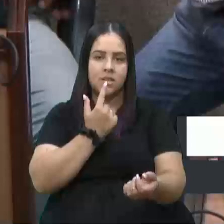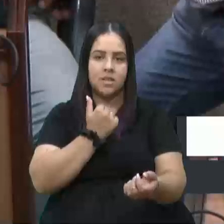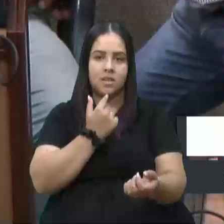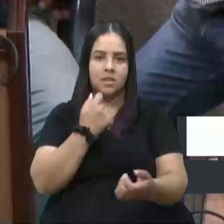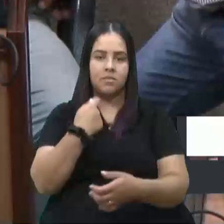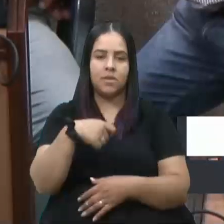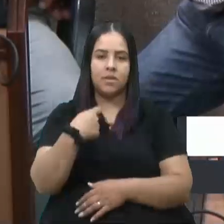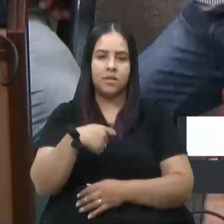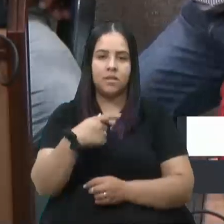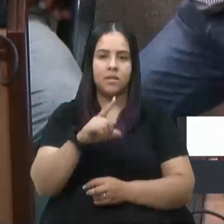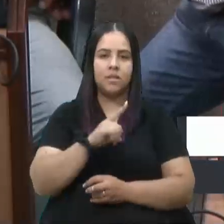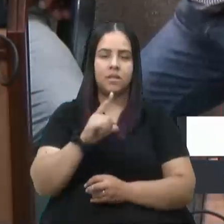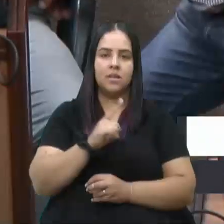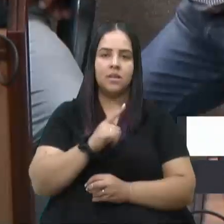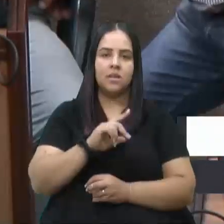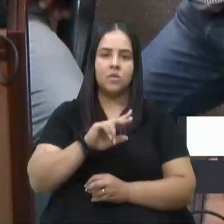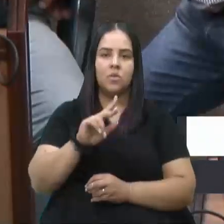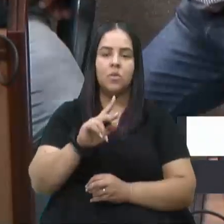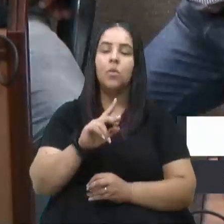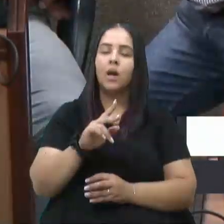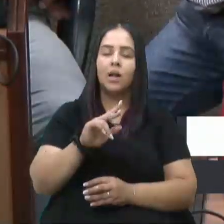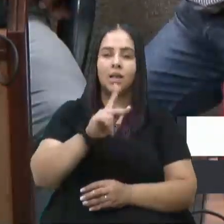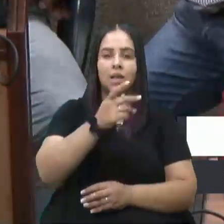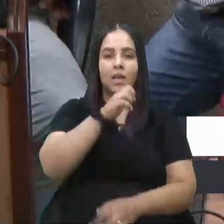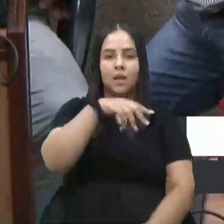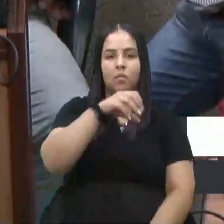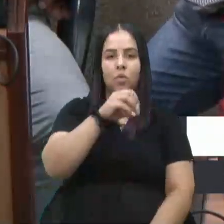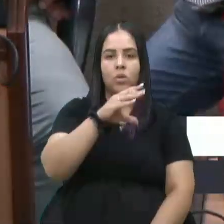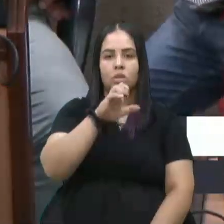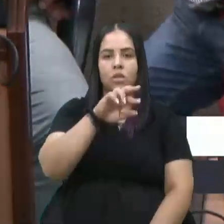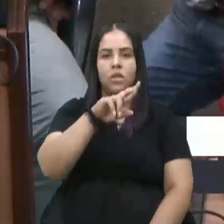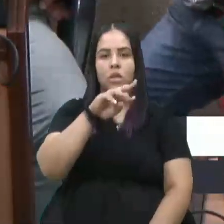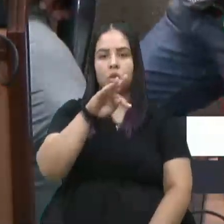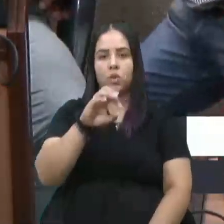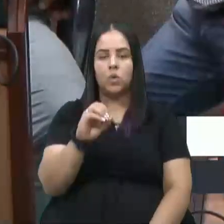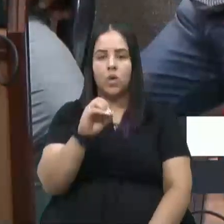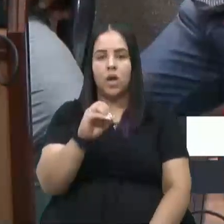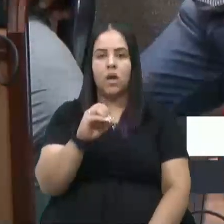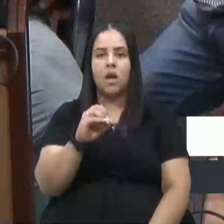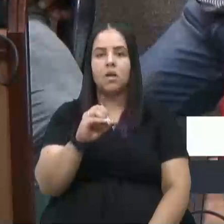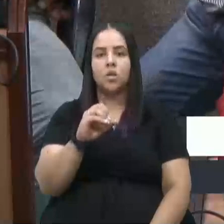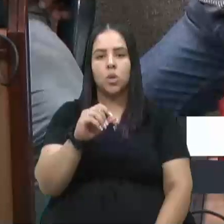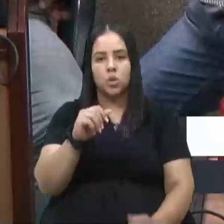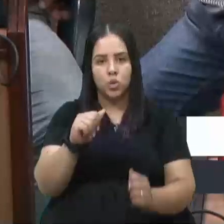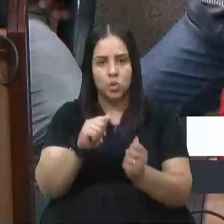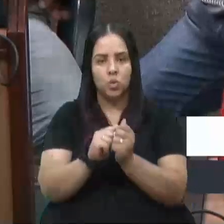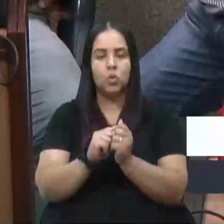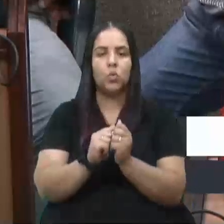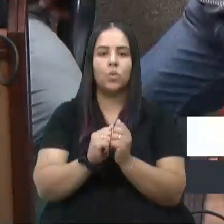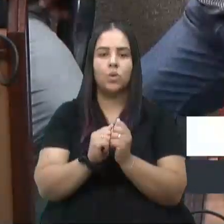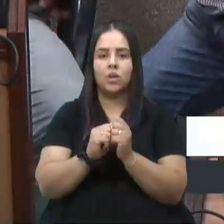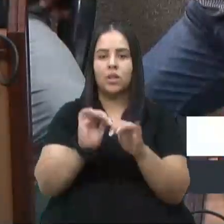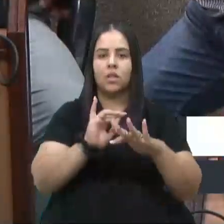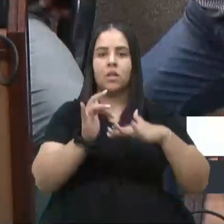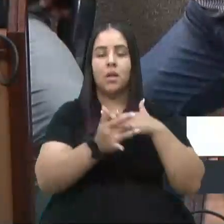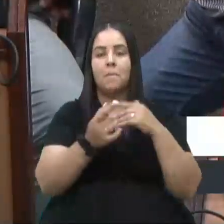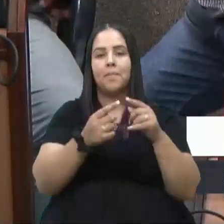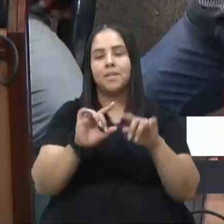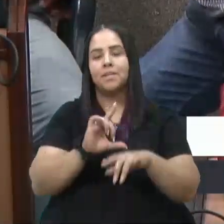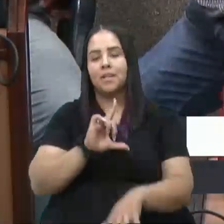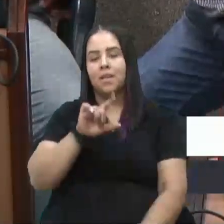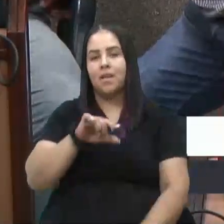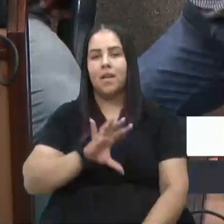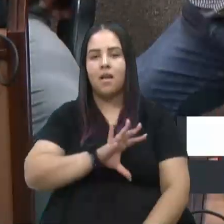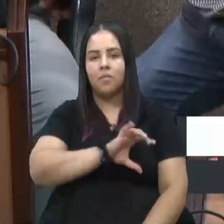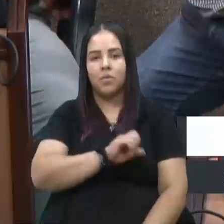dirige ao Hemocentro, acompanhe as redes sociais. É importante, é um gesto simples, mas de verdadeiro amor ao próximo.